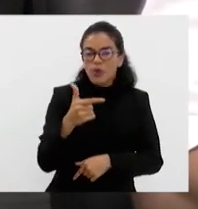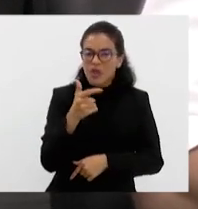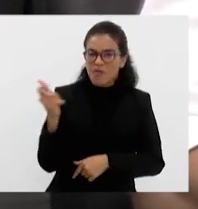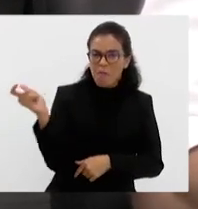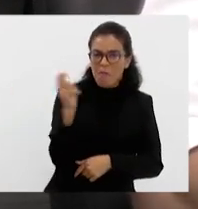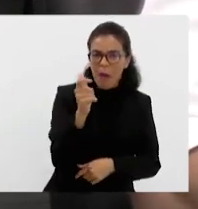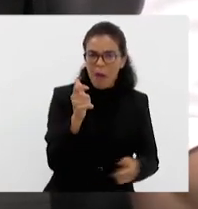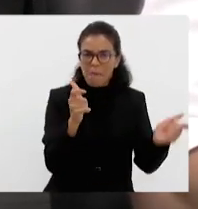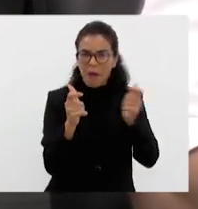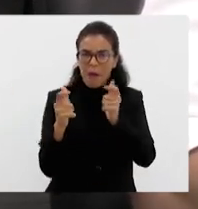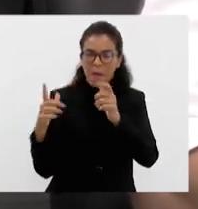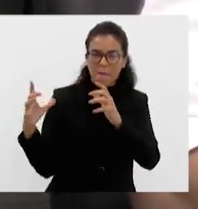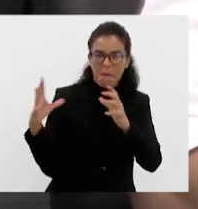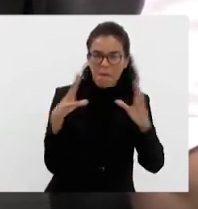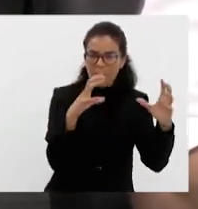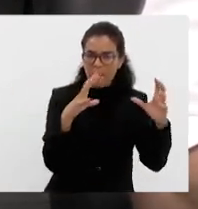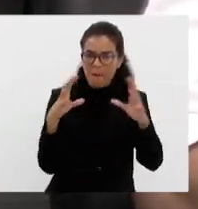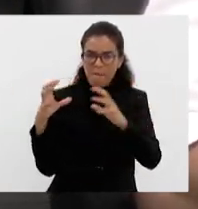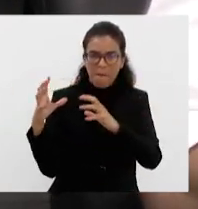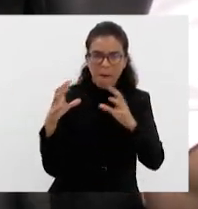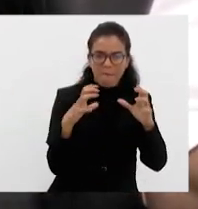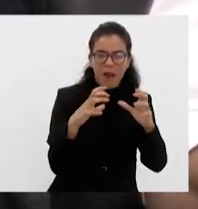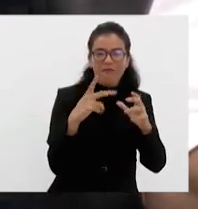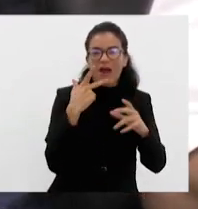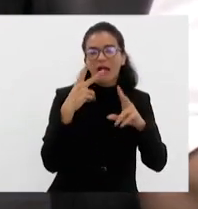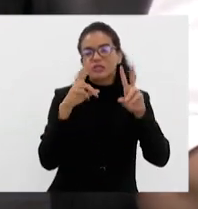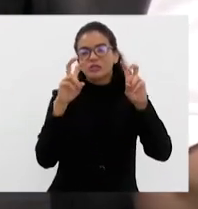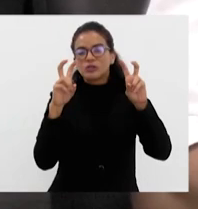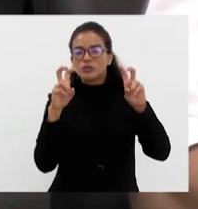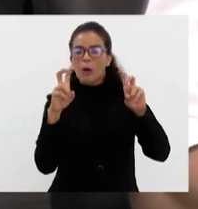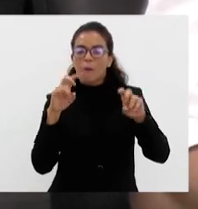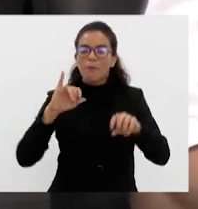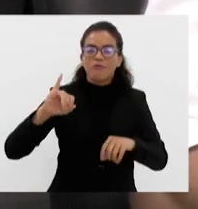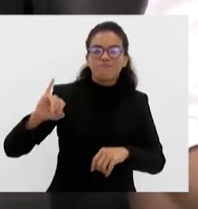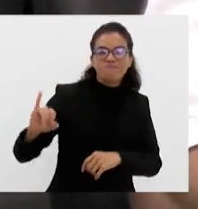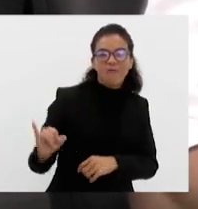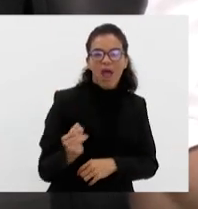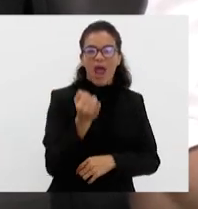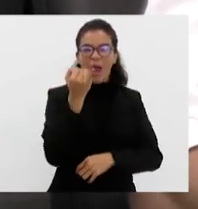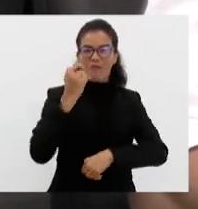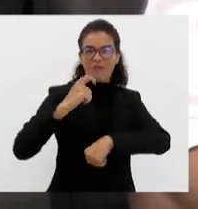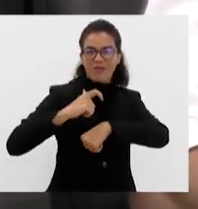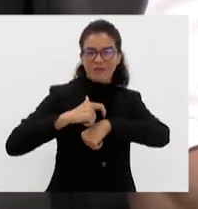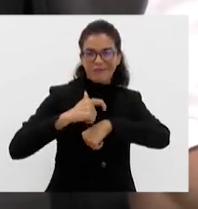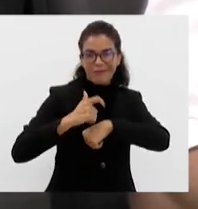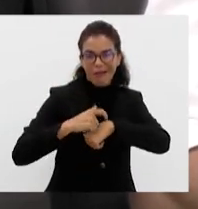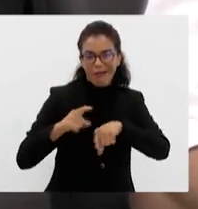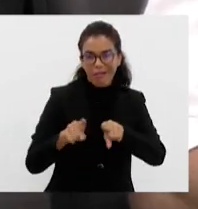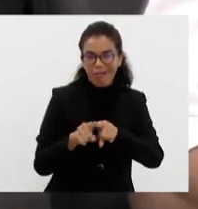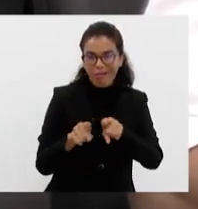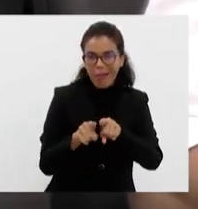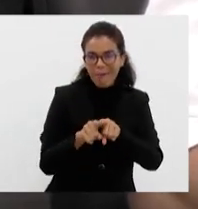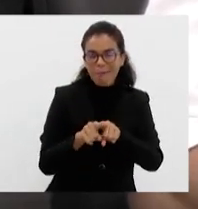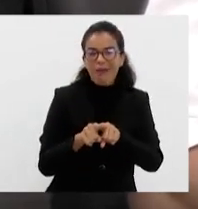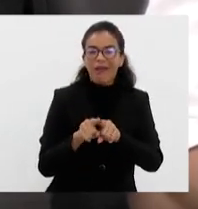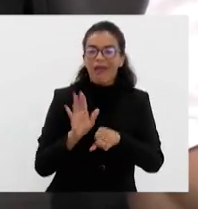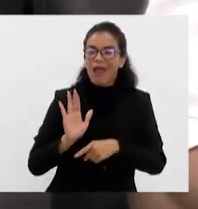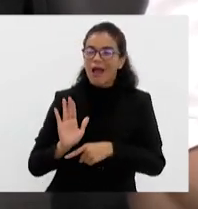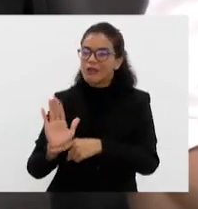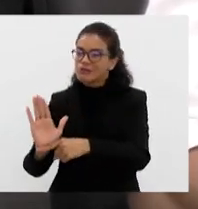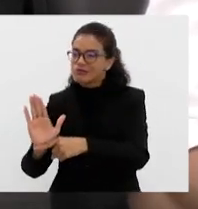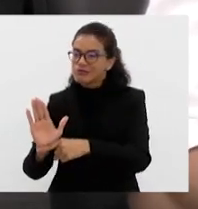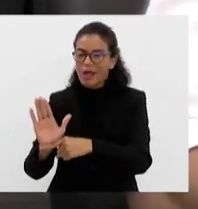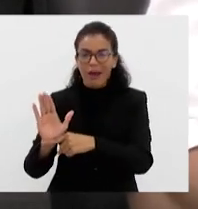os deputados, não houve ninguém querendo tirar partido de nenhuma situação ou acusar alguém por seu voto de querer favorecer A, B ou